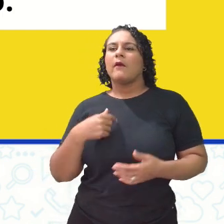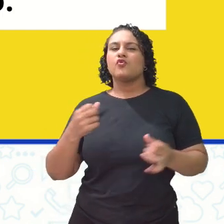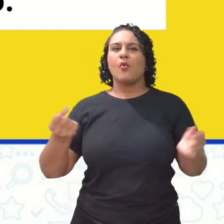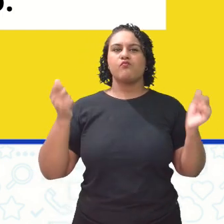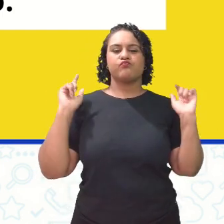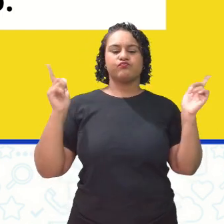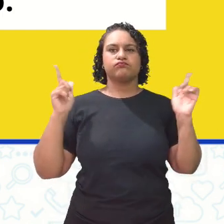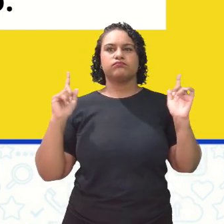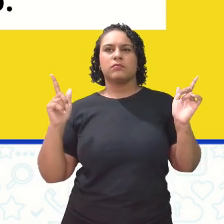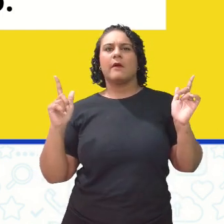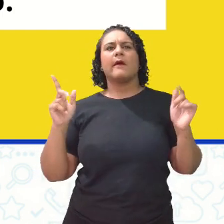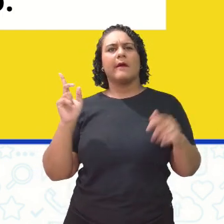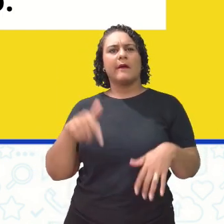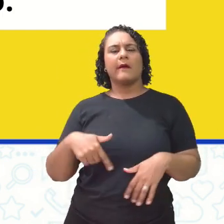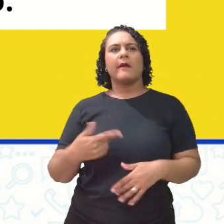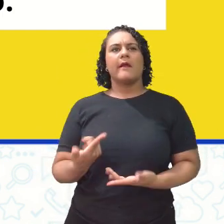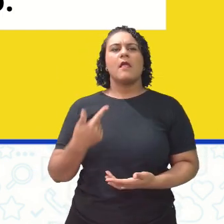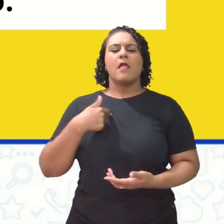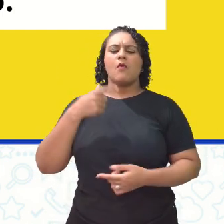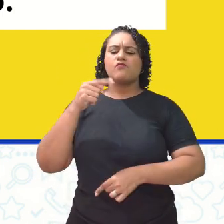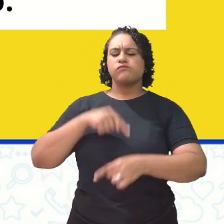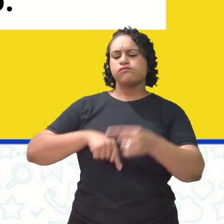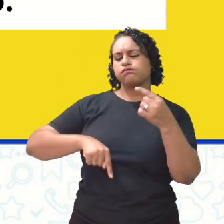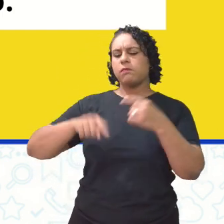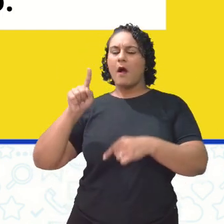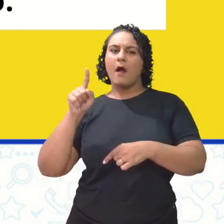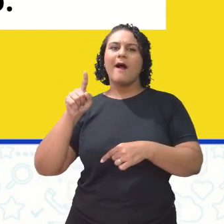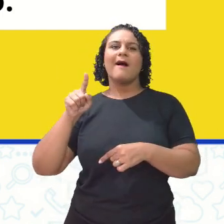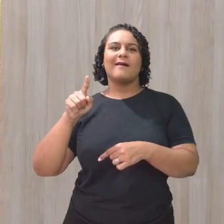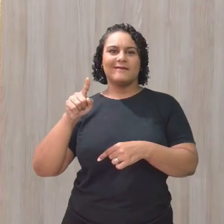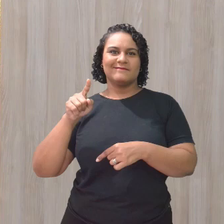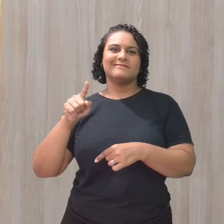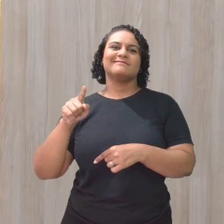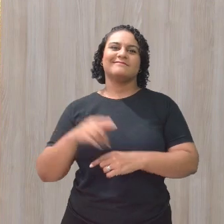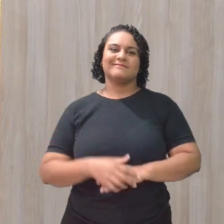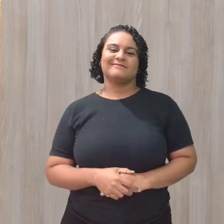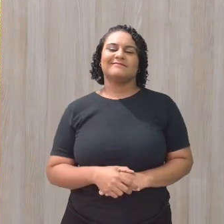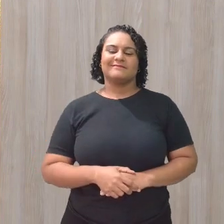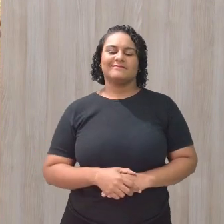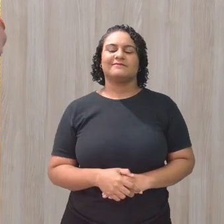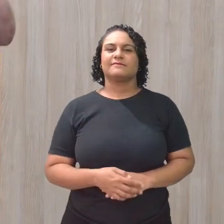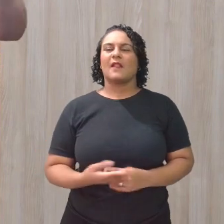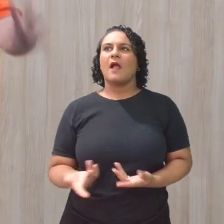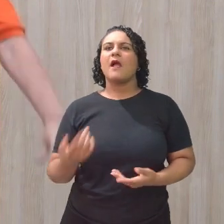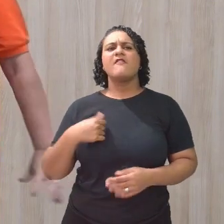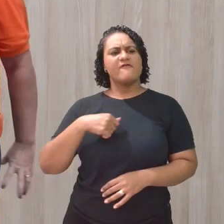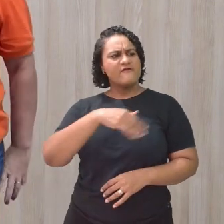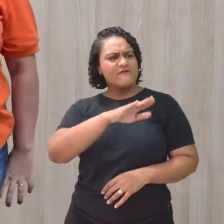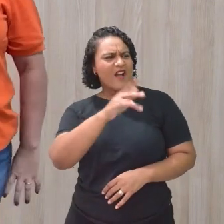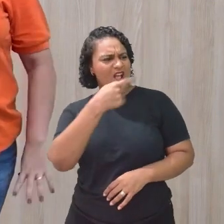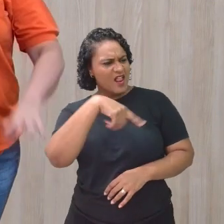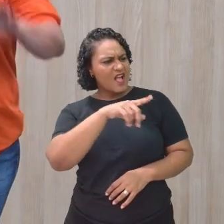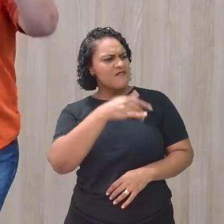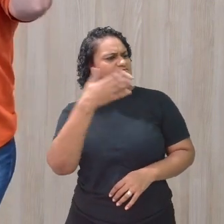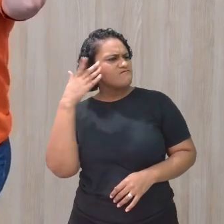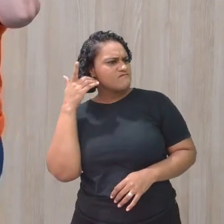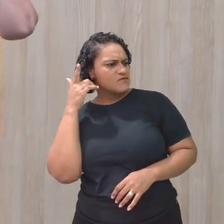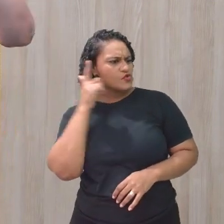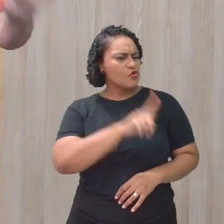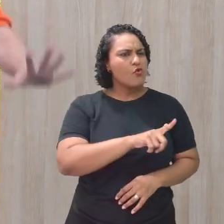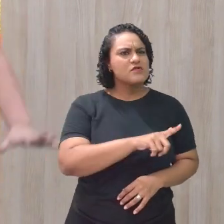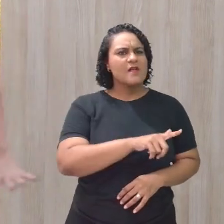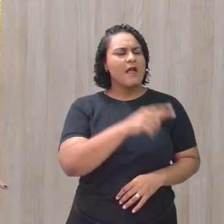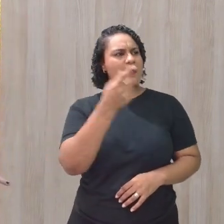também significa se sair muito bem em uma determinada situação, não é? A gente diz assim, vai lá e arrebenta. Olha,